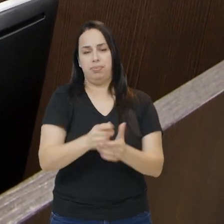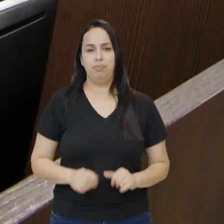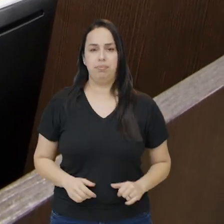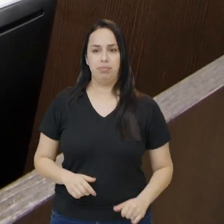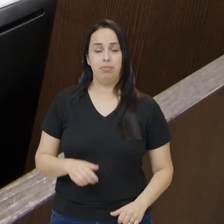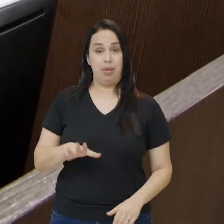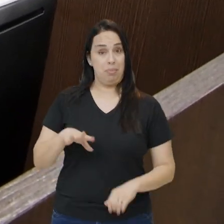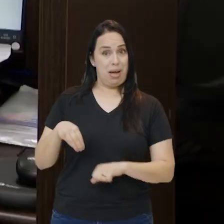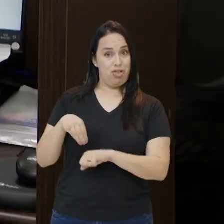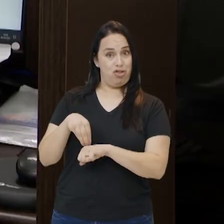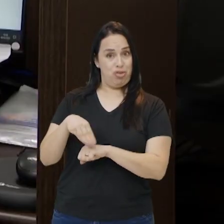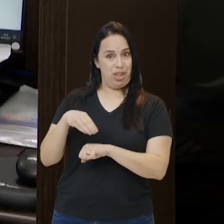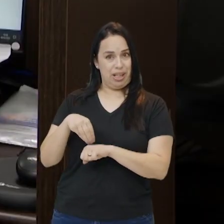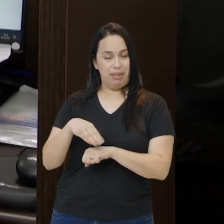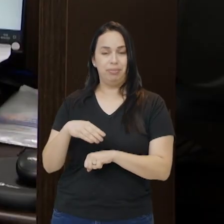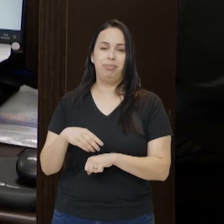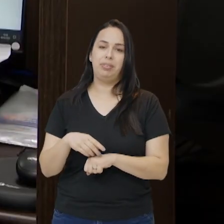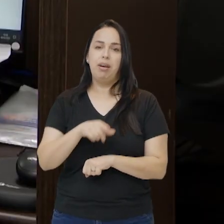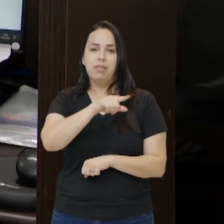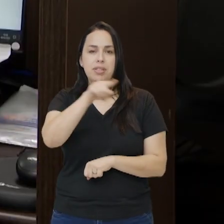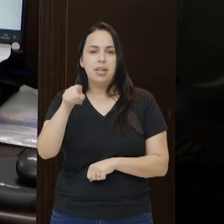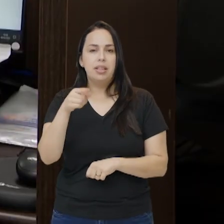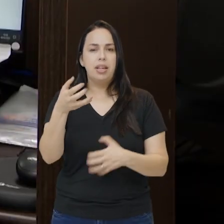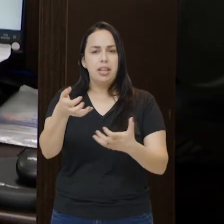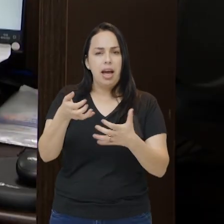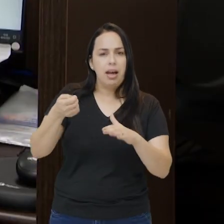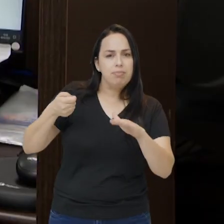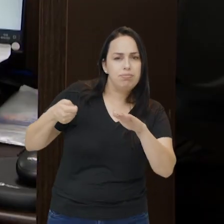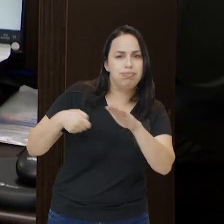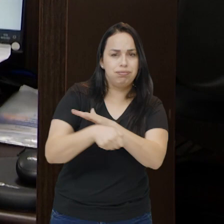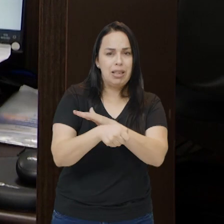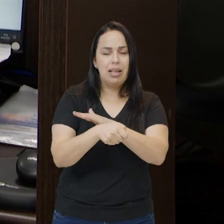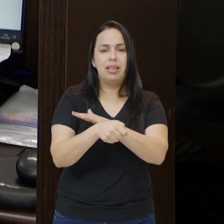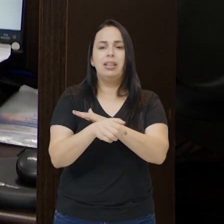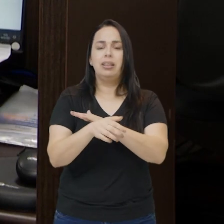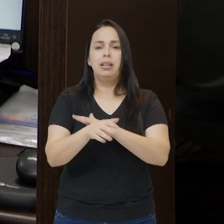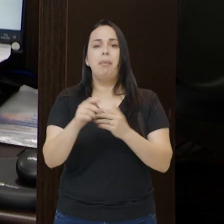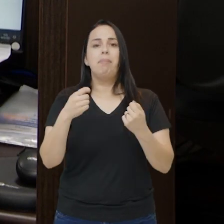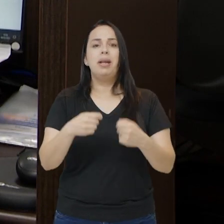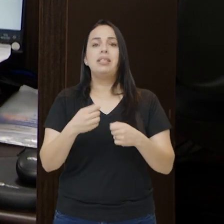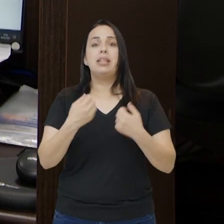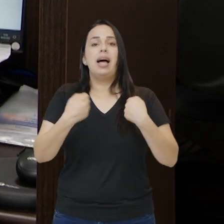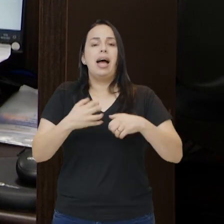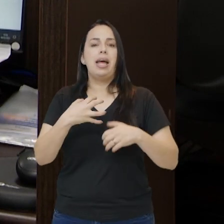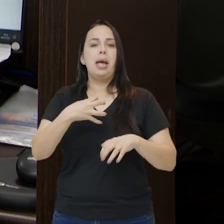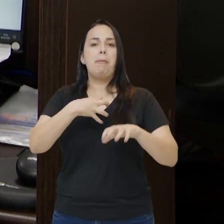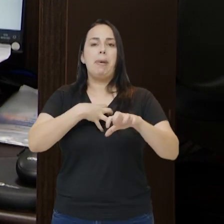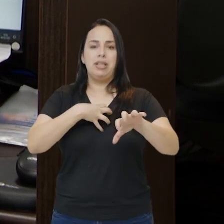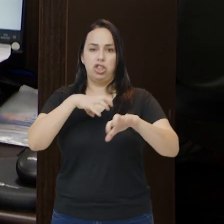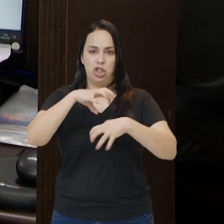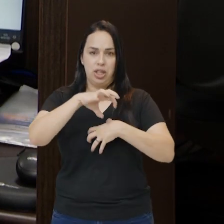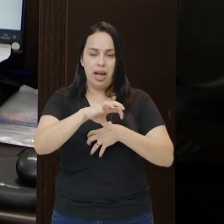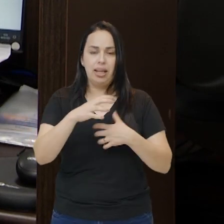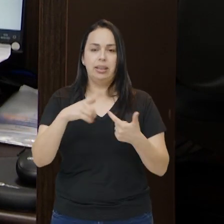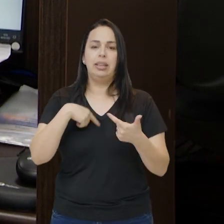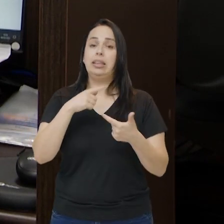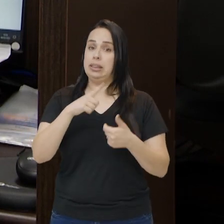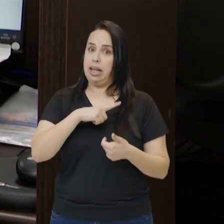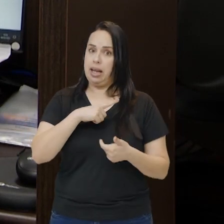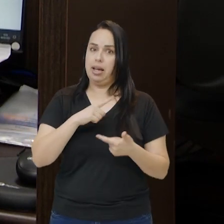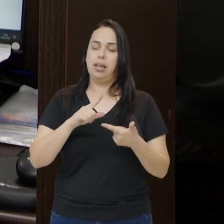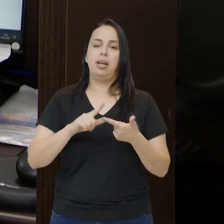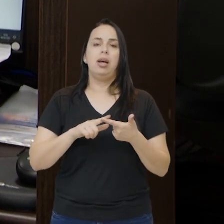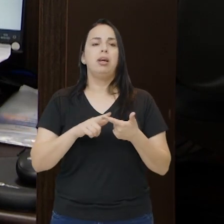do munícipe. A minha dica para quem está buscando entrar nessa área é que tenha bastante empatia,